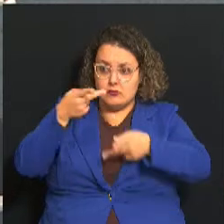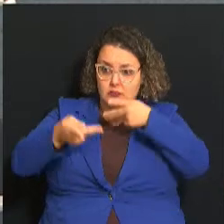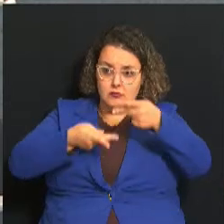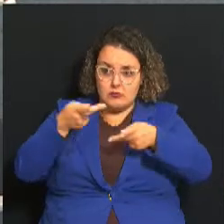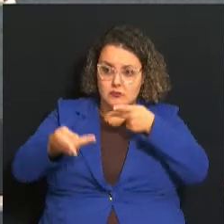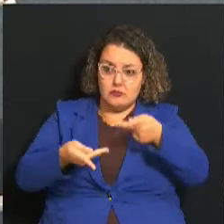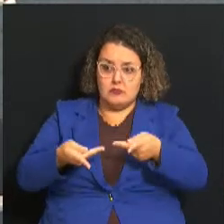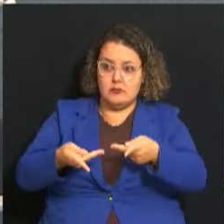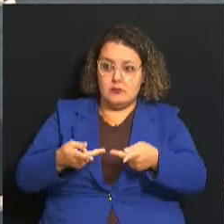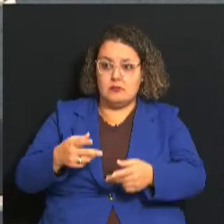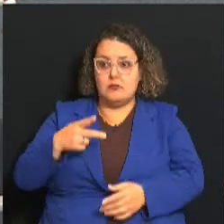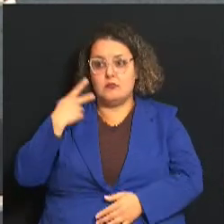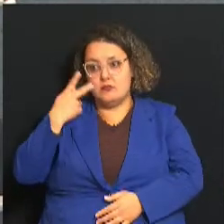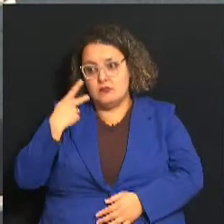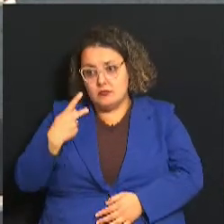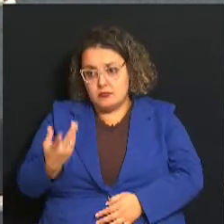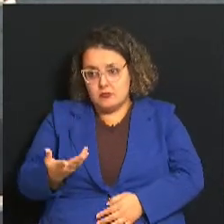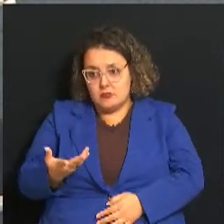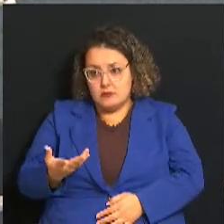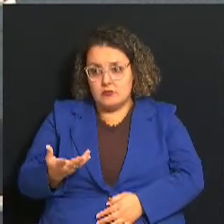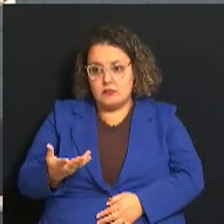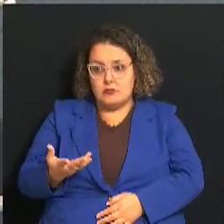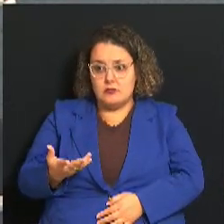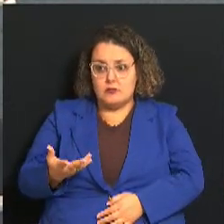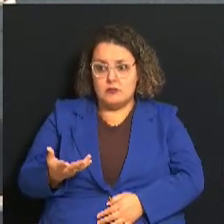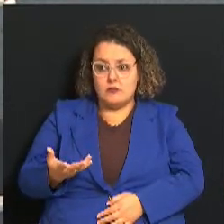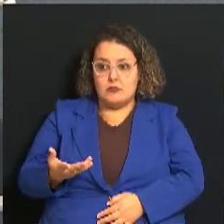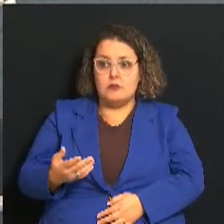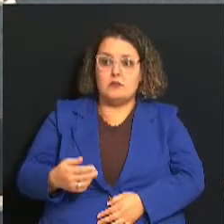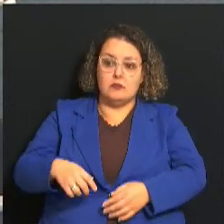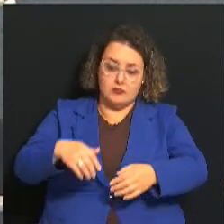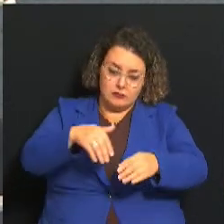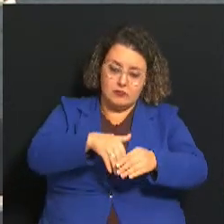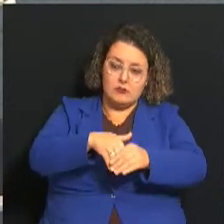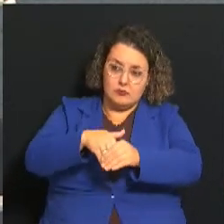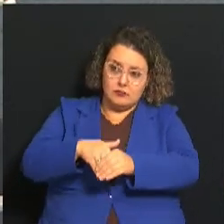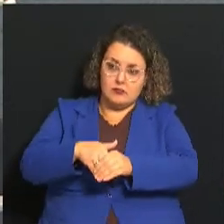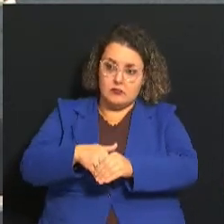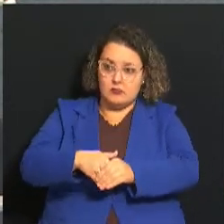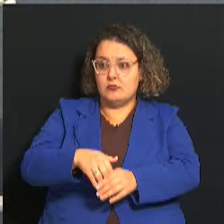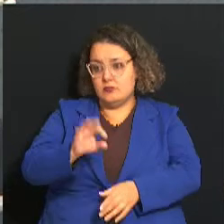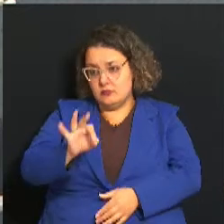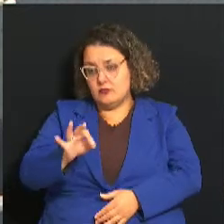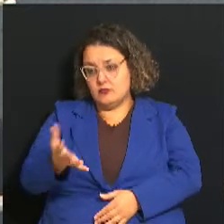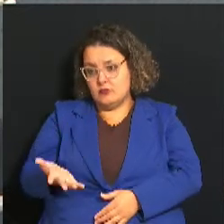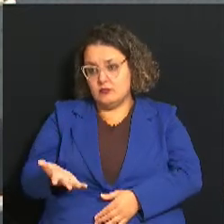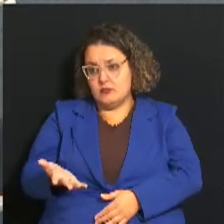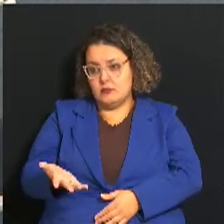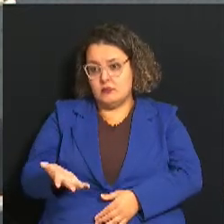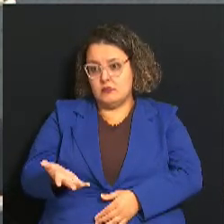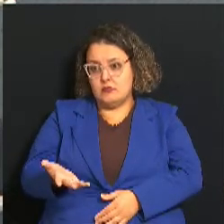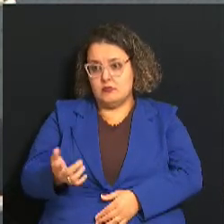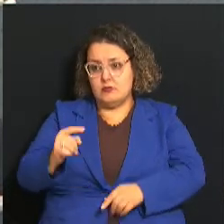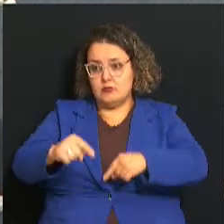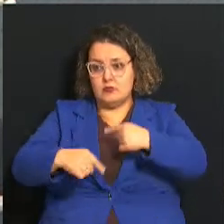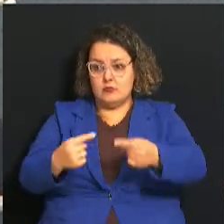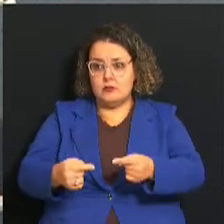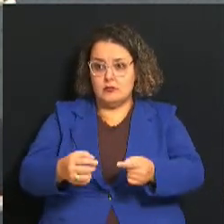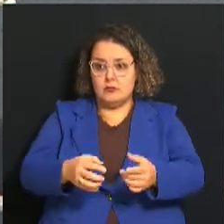Os parlamentares, no caso os vereadores, é que vão votar, com certeza. E aí os outros